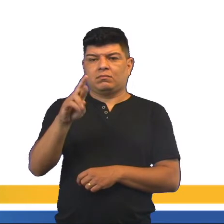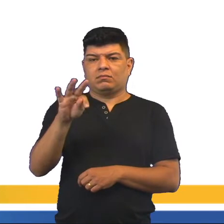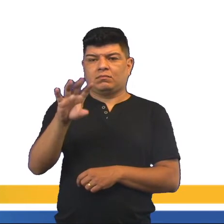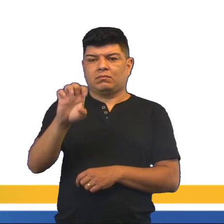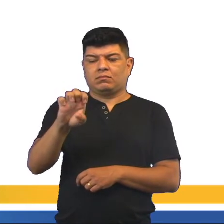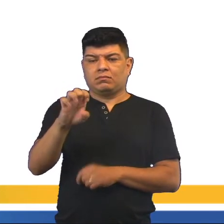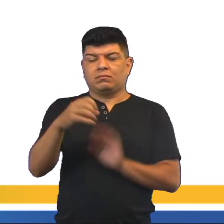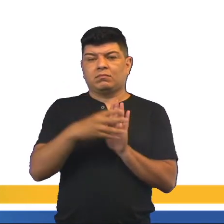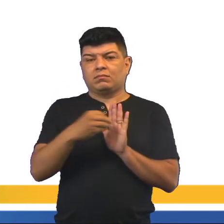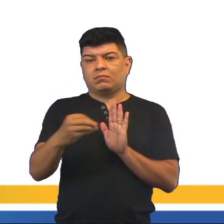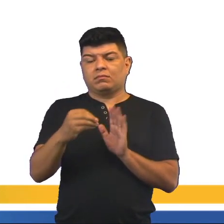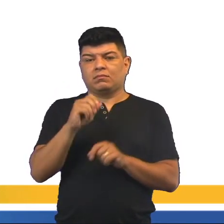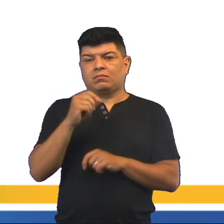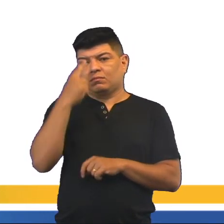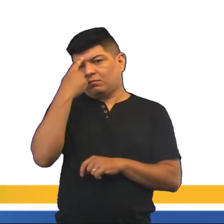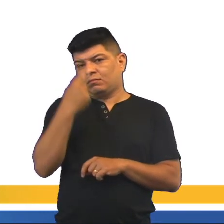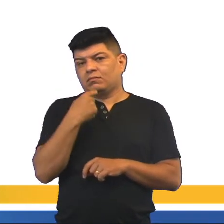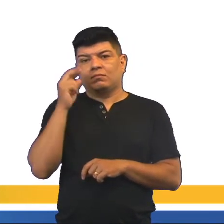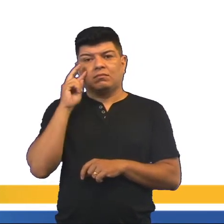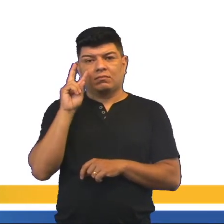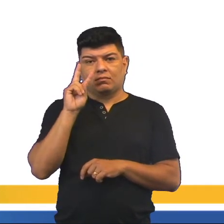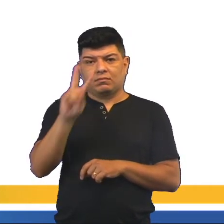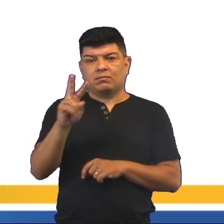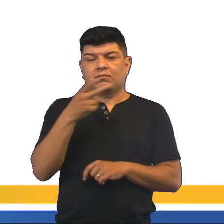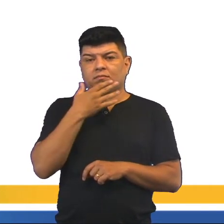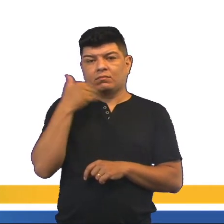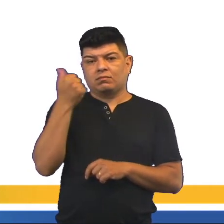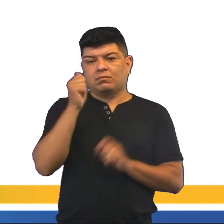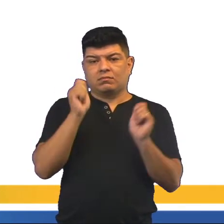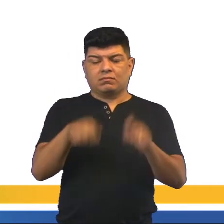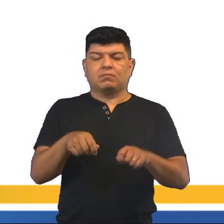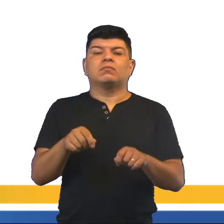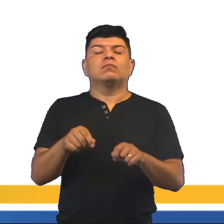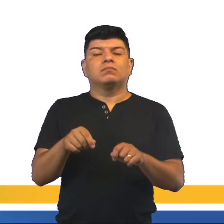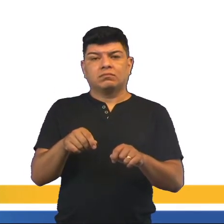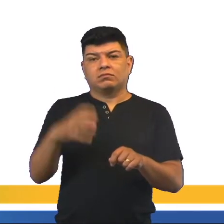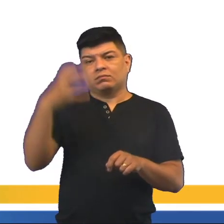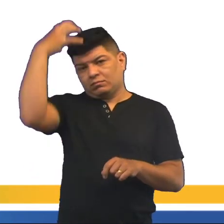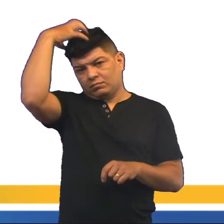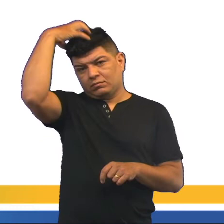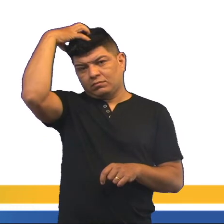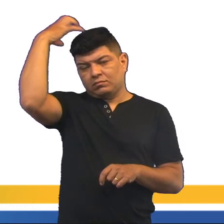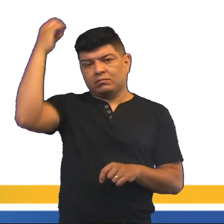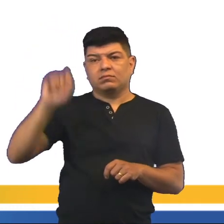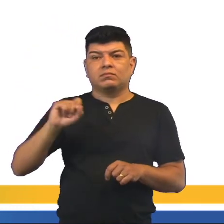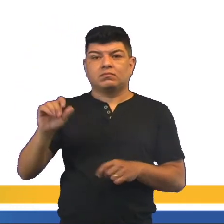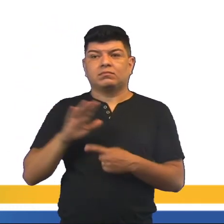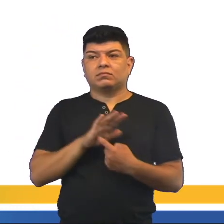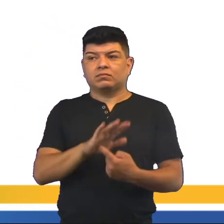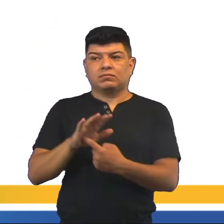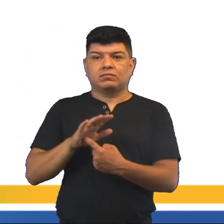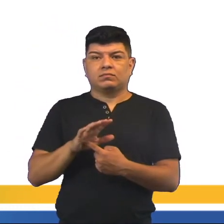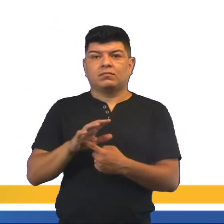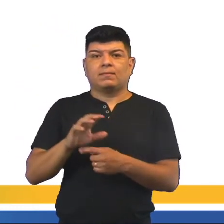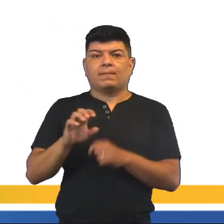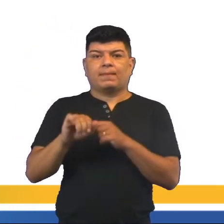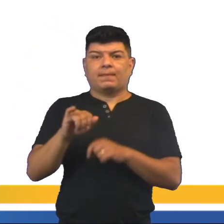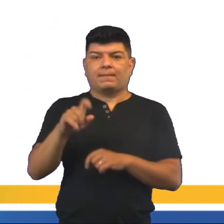as figuras de forma que fossem vistas da melhor maneira possível pelo rei, colocando no